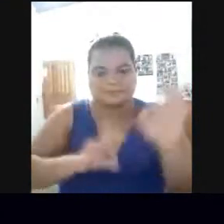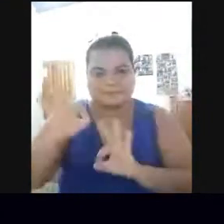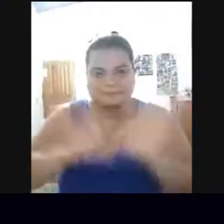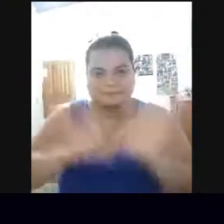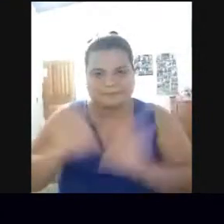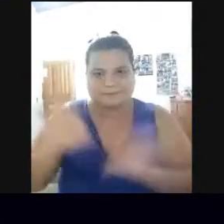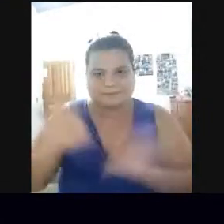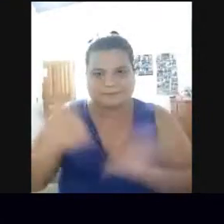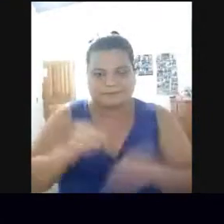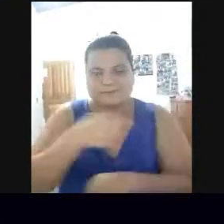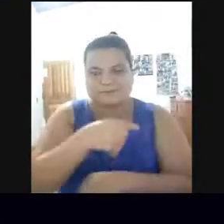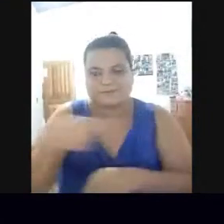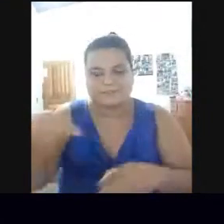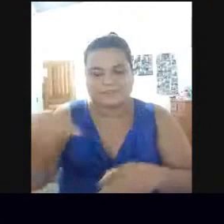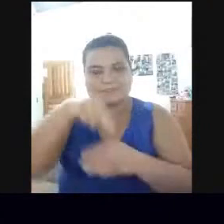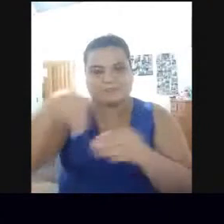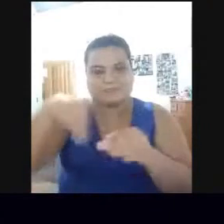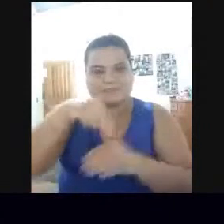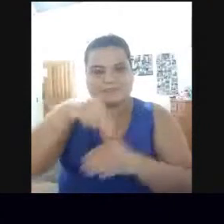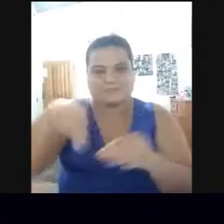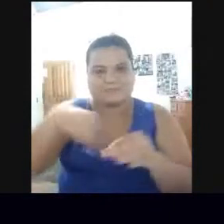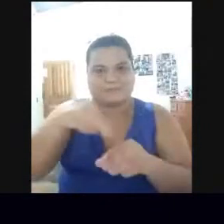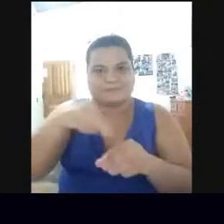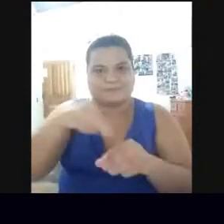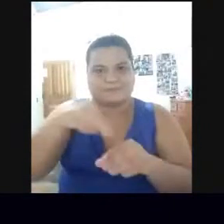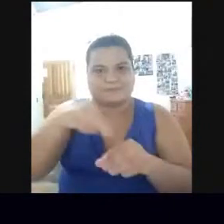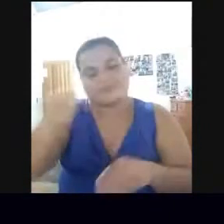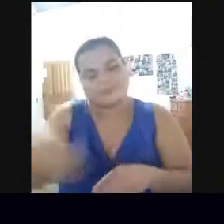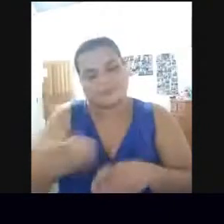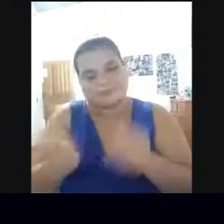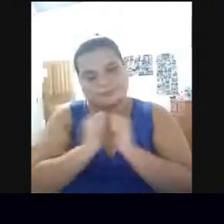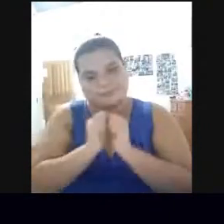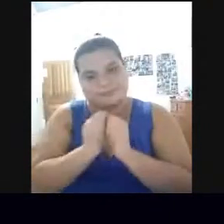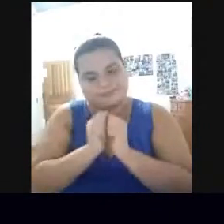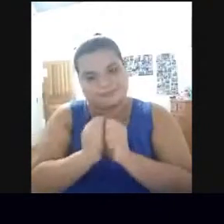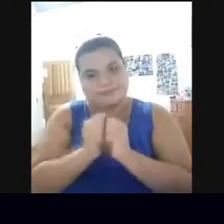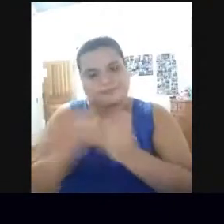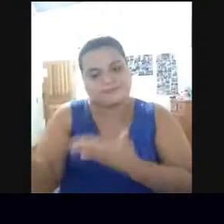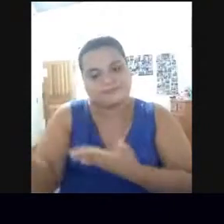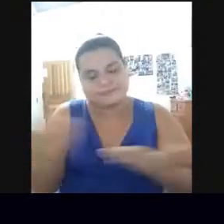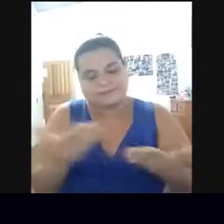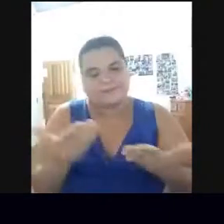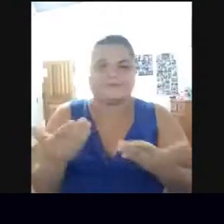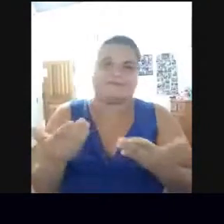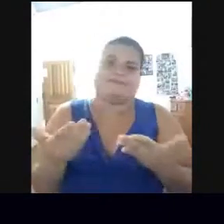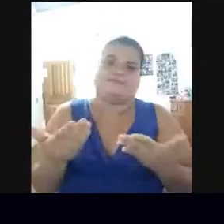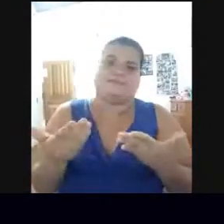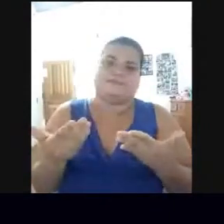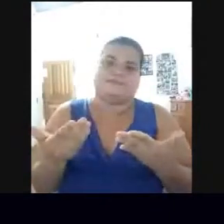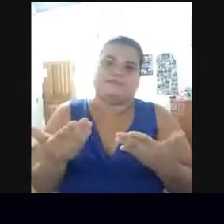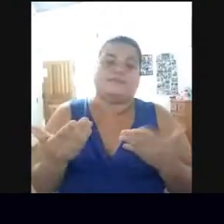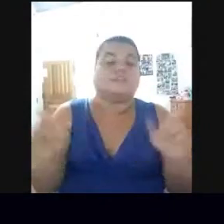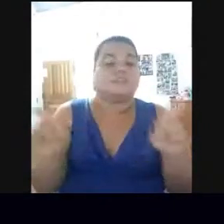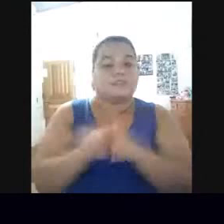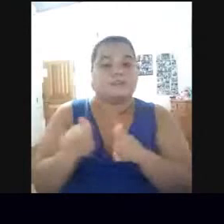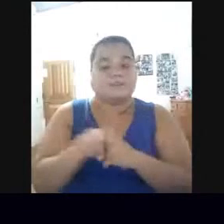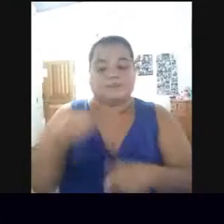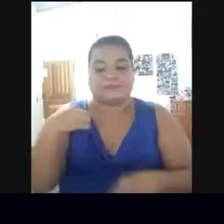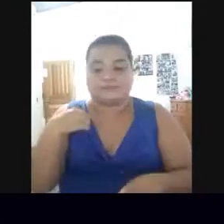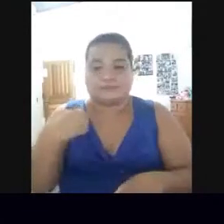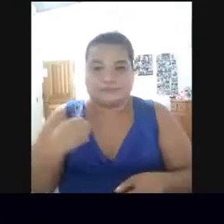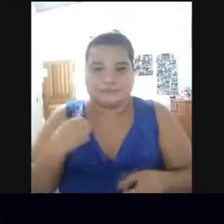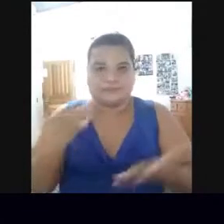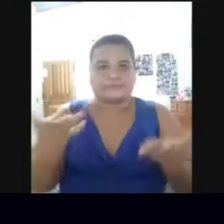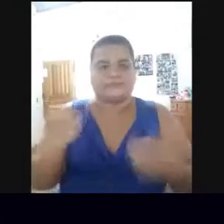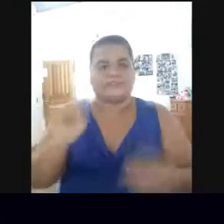de Nutrição, pela disponibilidade de estar conosco em nossa semana, e nos colocamos à disposição para